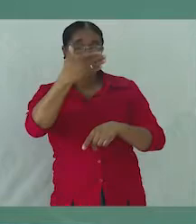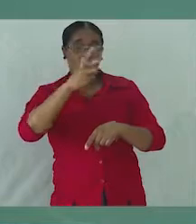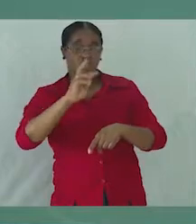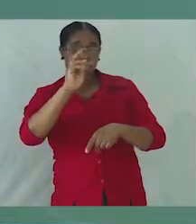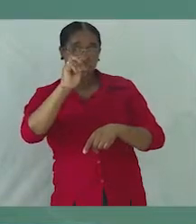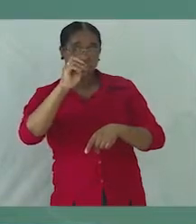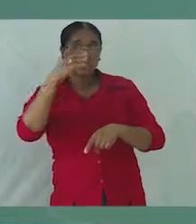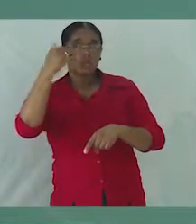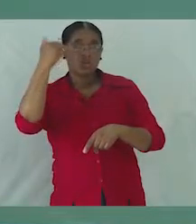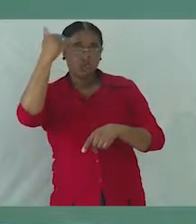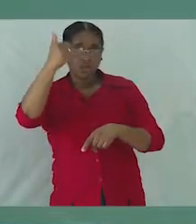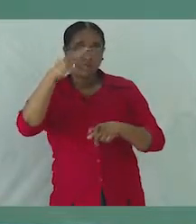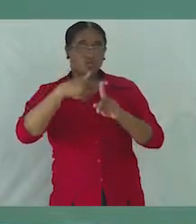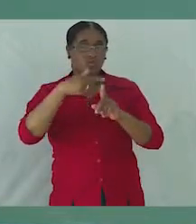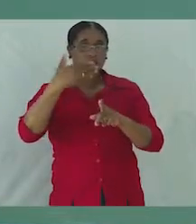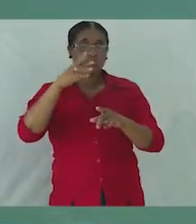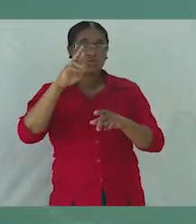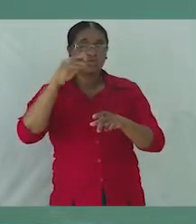quadrado mais 1x ao quadrado, dá